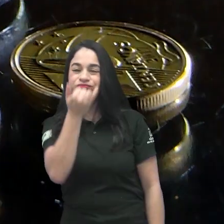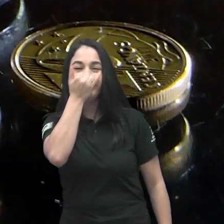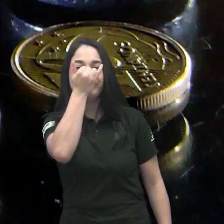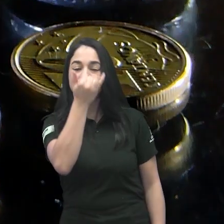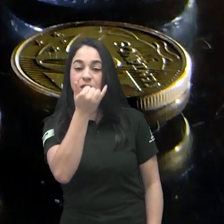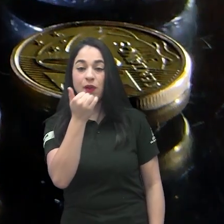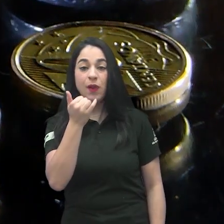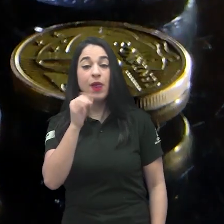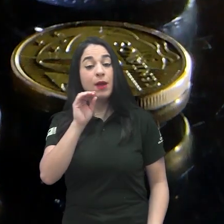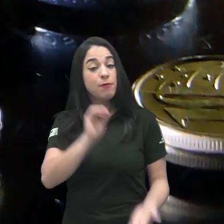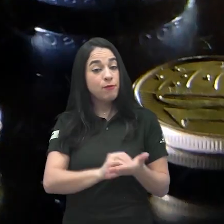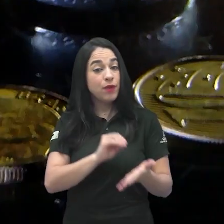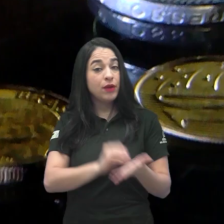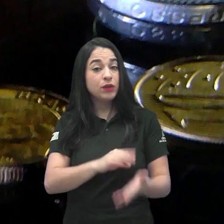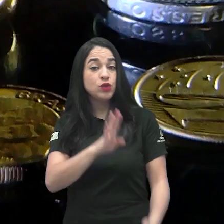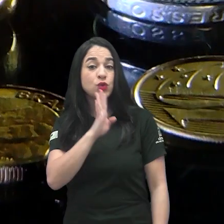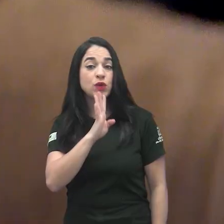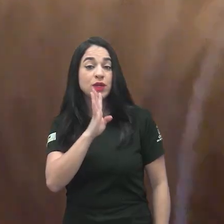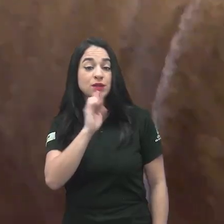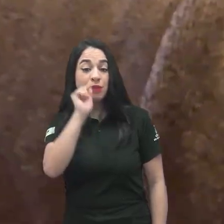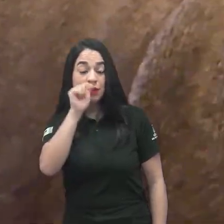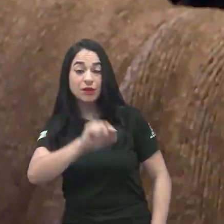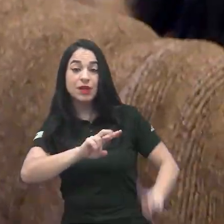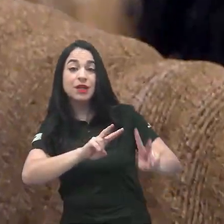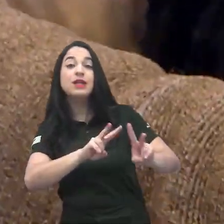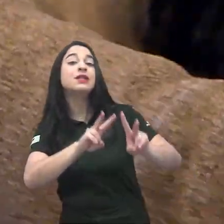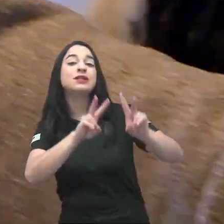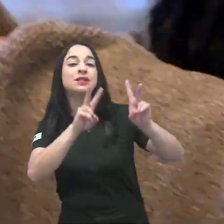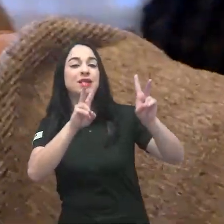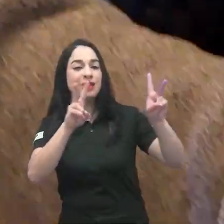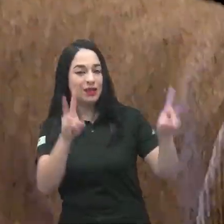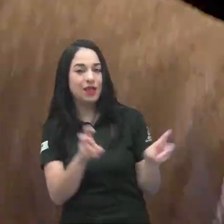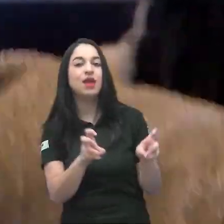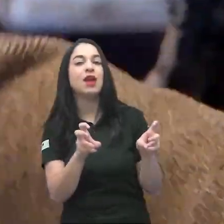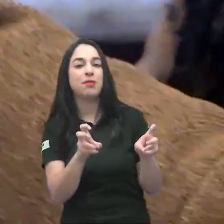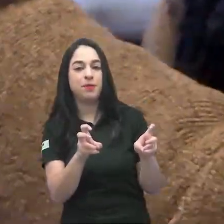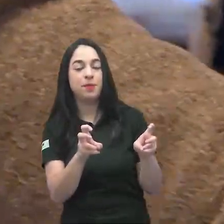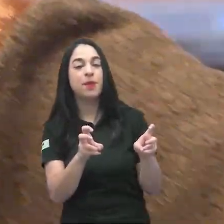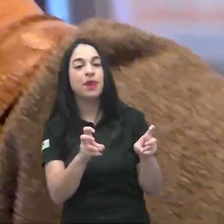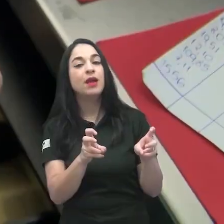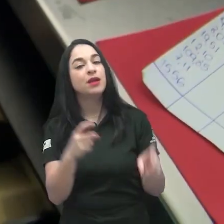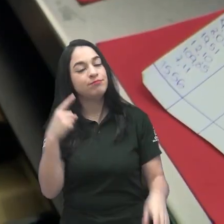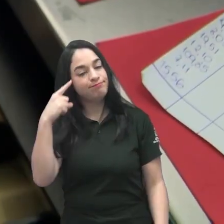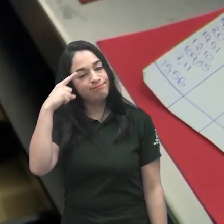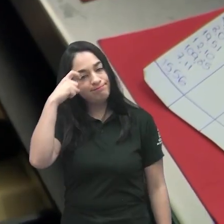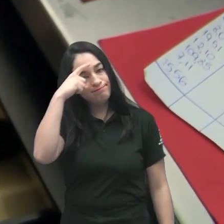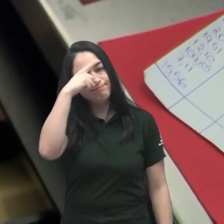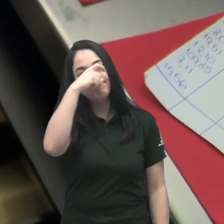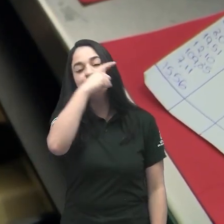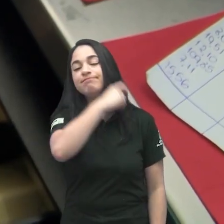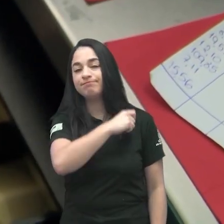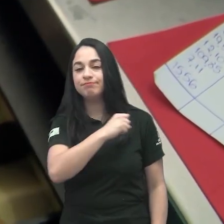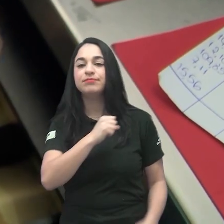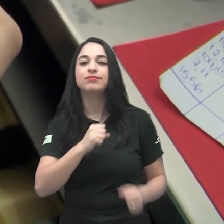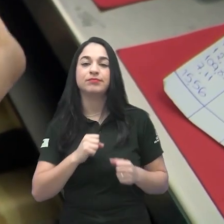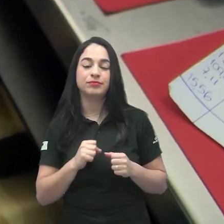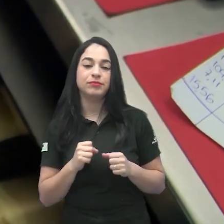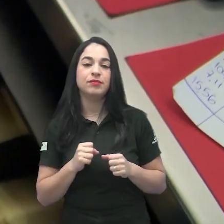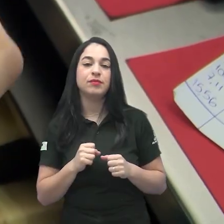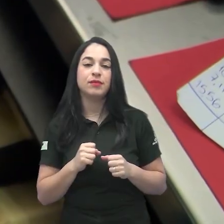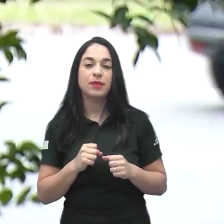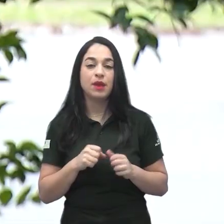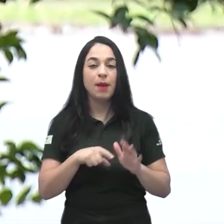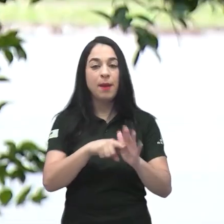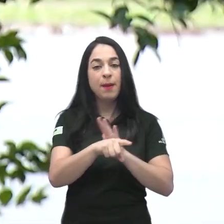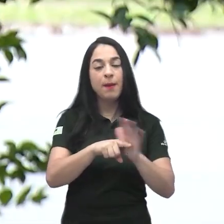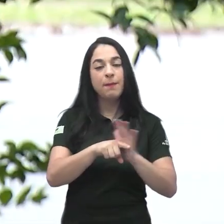da realidade de muitos brasileiros. A falta de conhecimento sobre o tema ainda é um dos principais